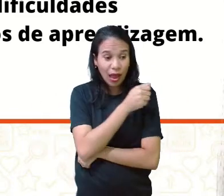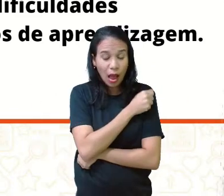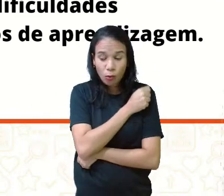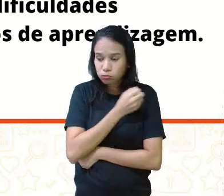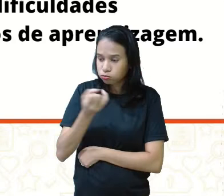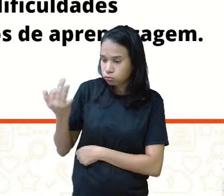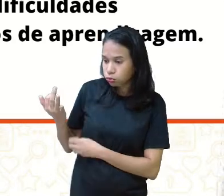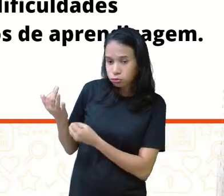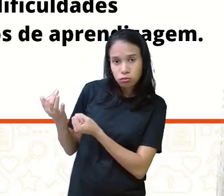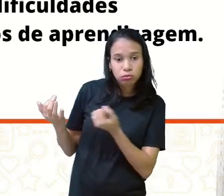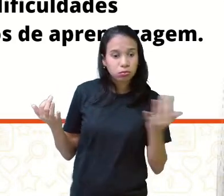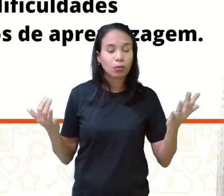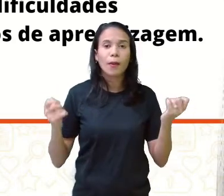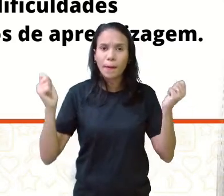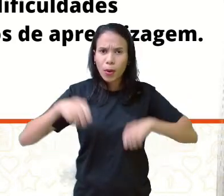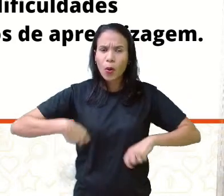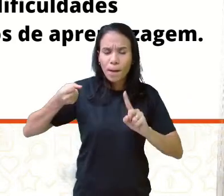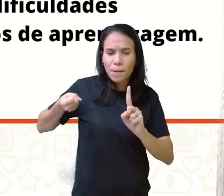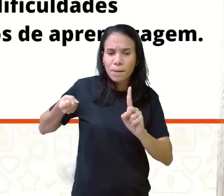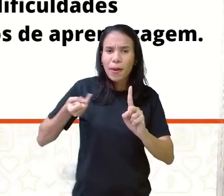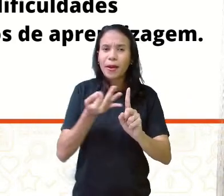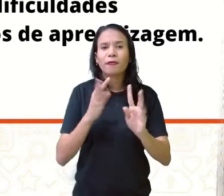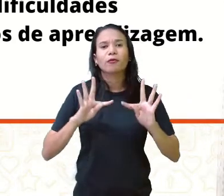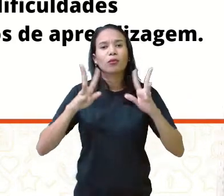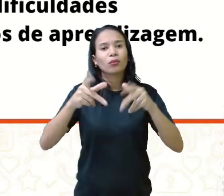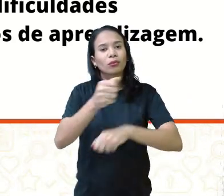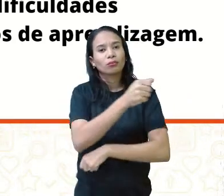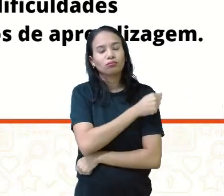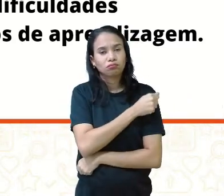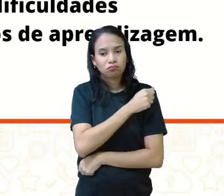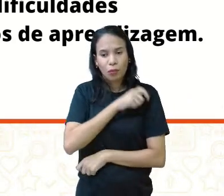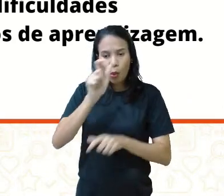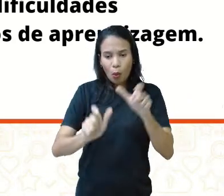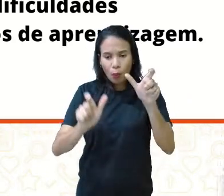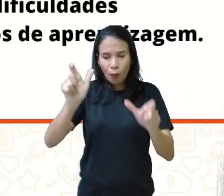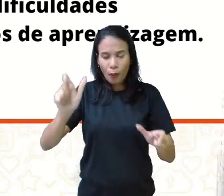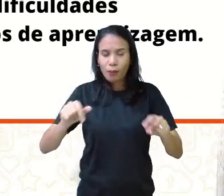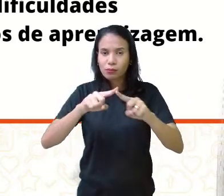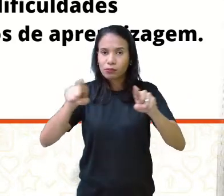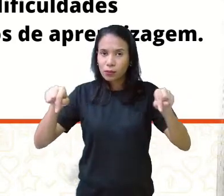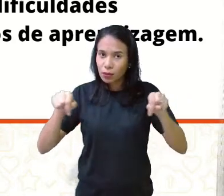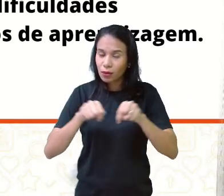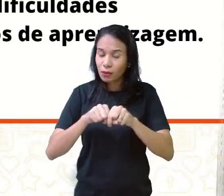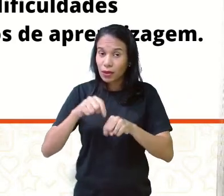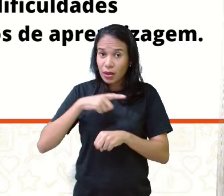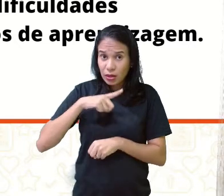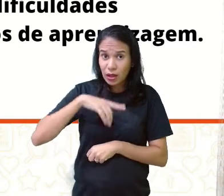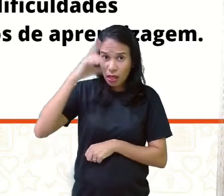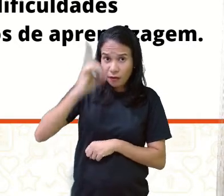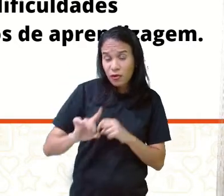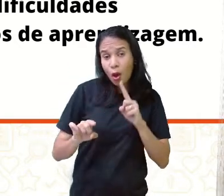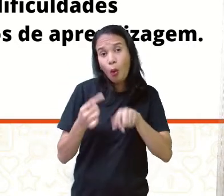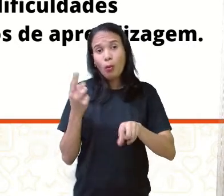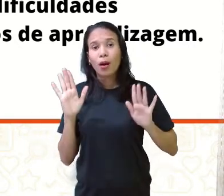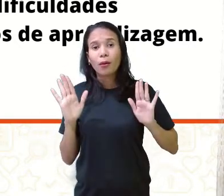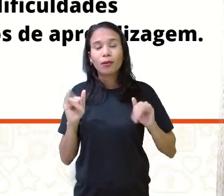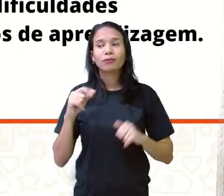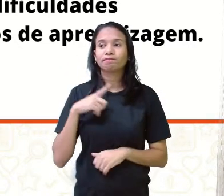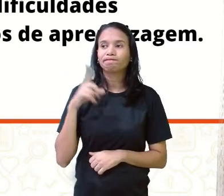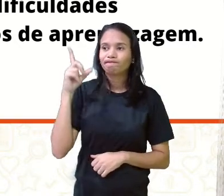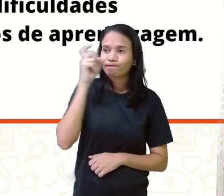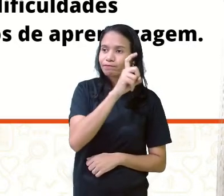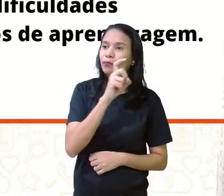pode beneficiar todos os estudantes, com e sem deficiência, com dificuldades